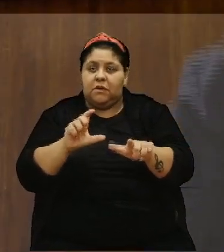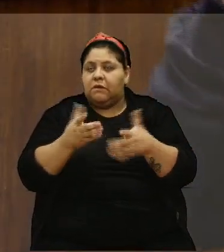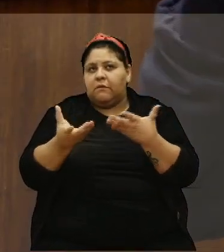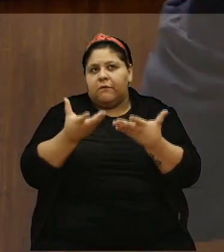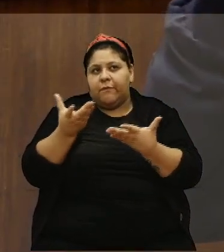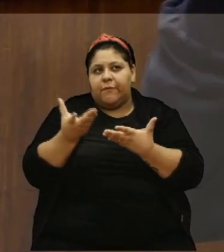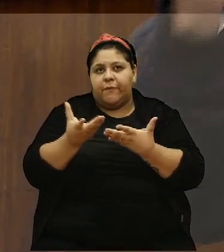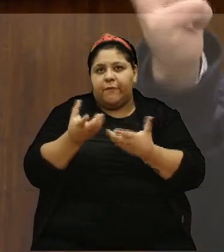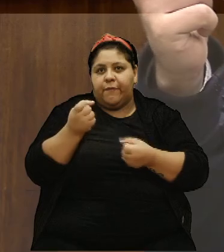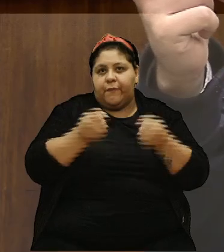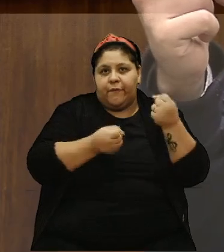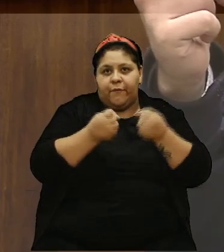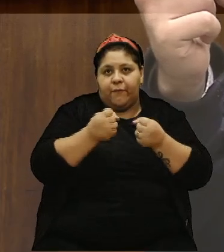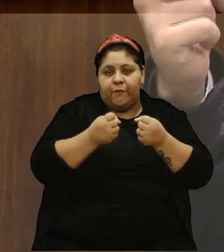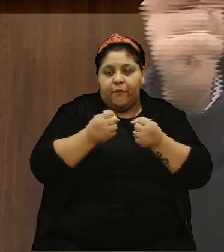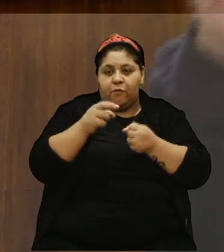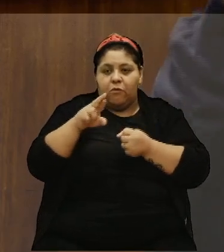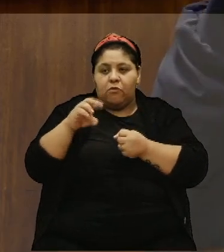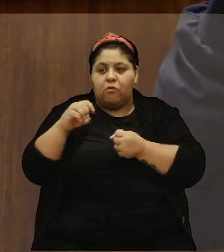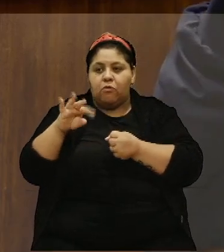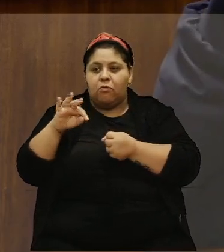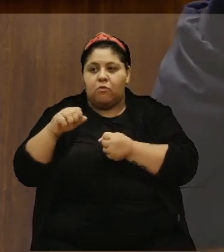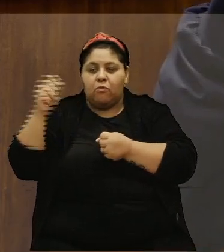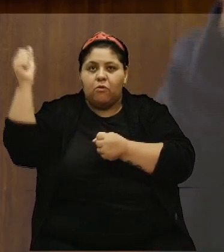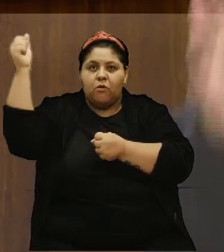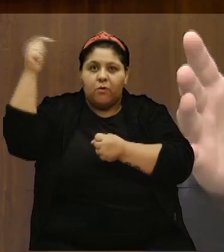pegar direção Rota do Sol,